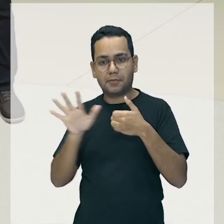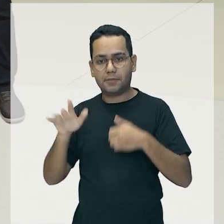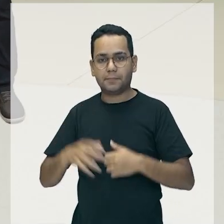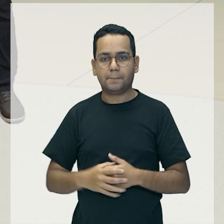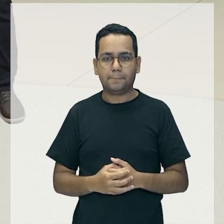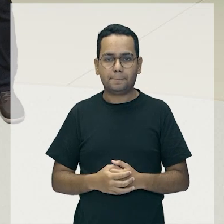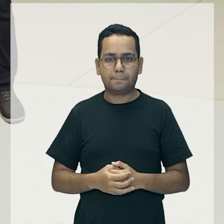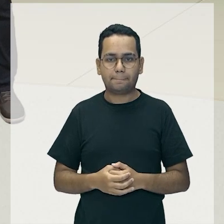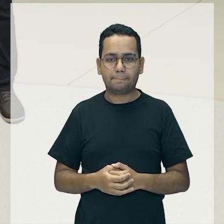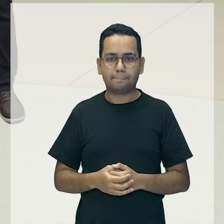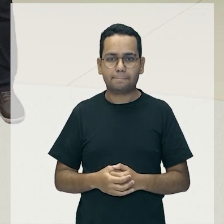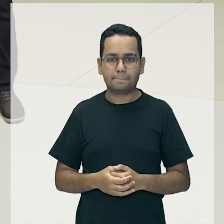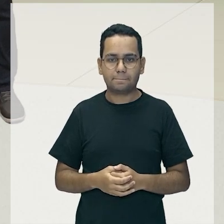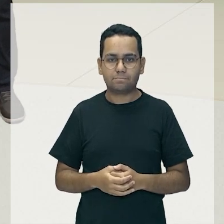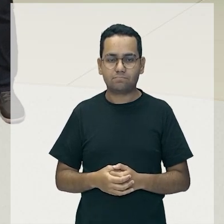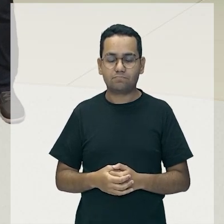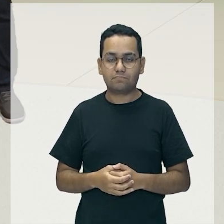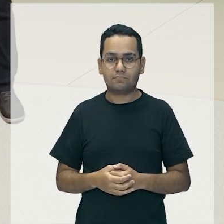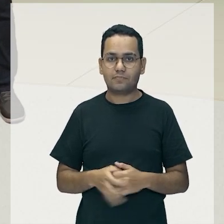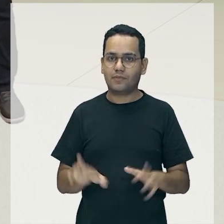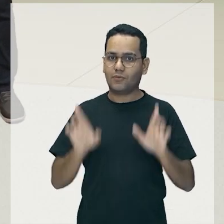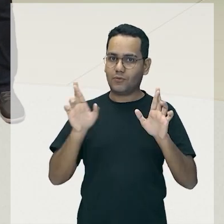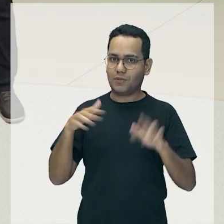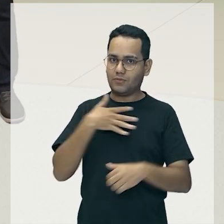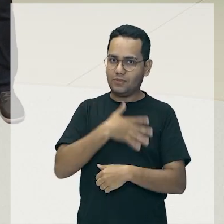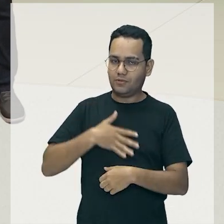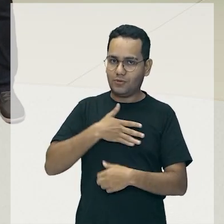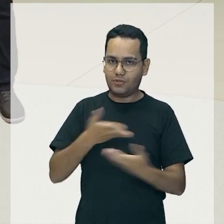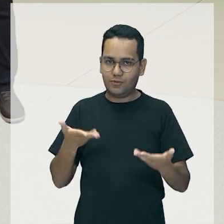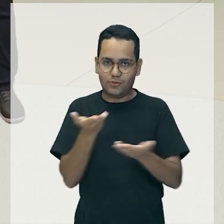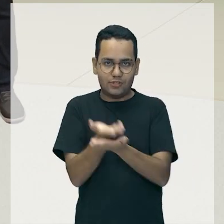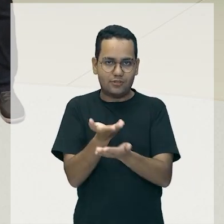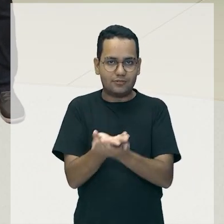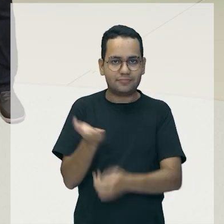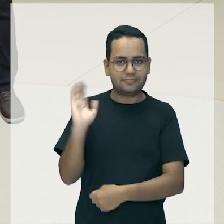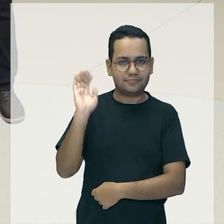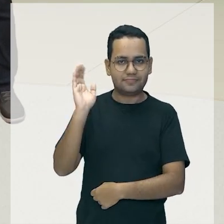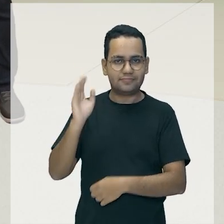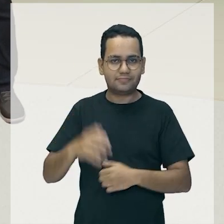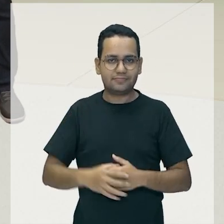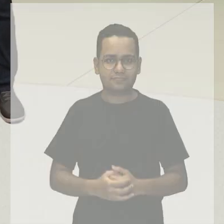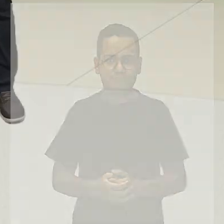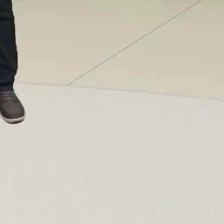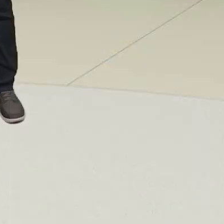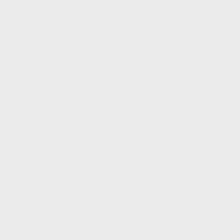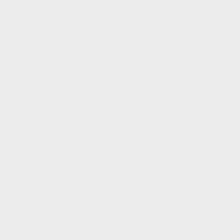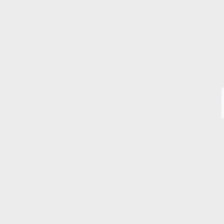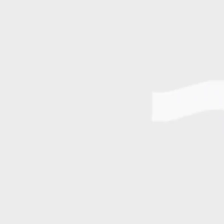Bom, espero que vocês tenham gostado da nossa aula e até a próxima. Fui!